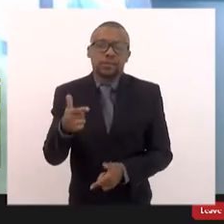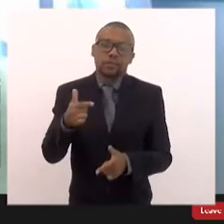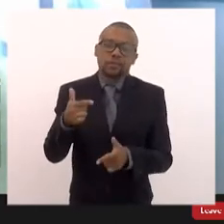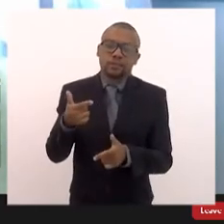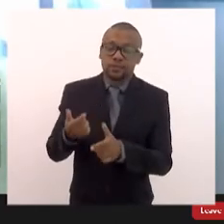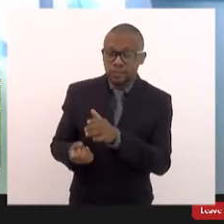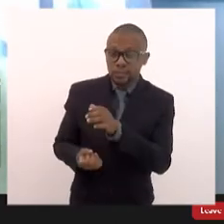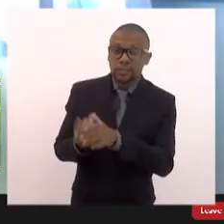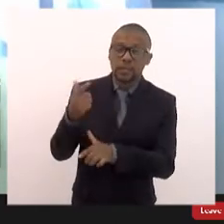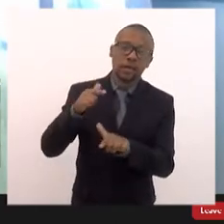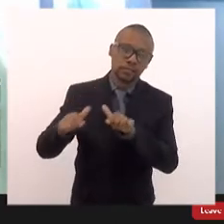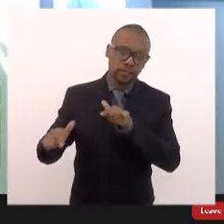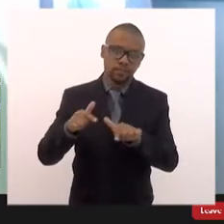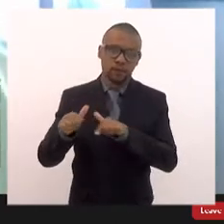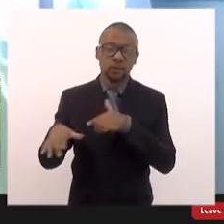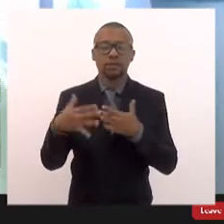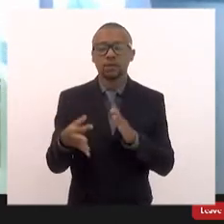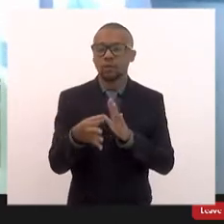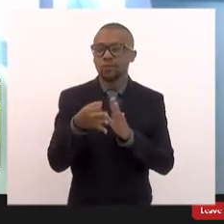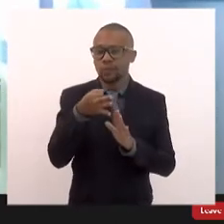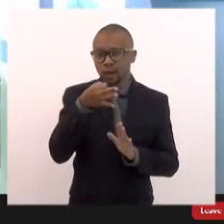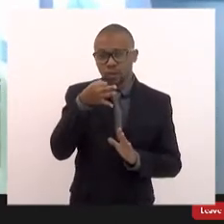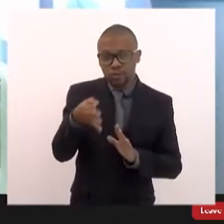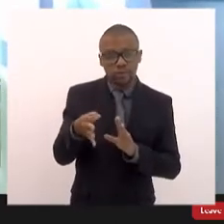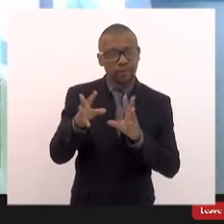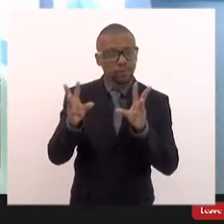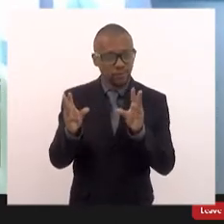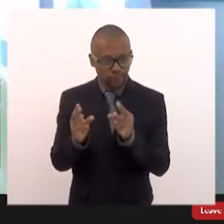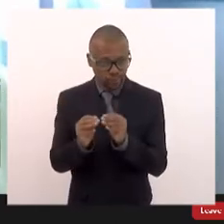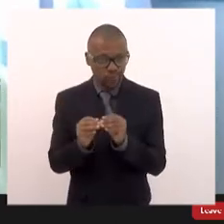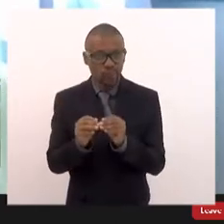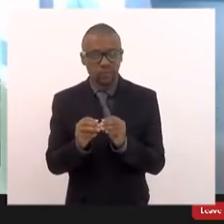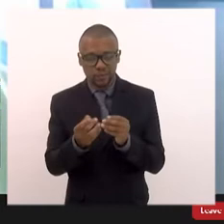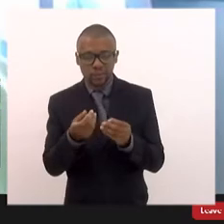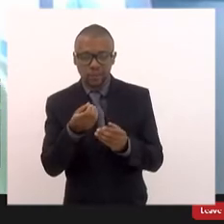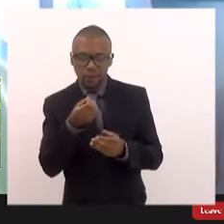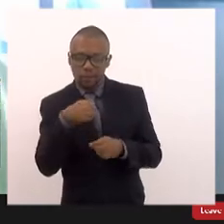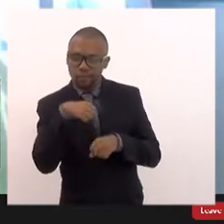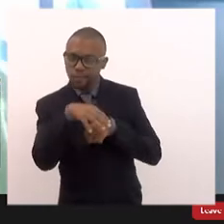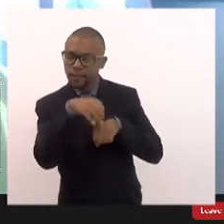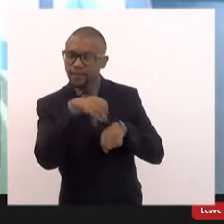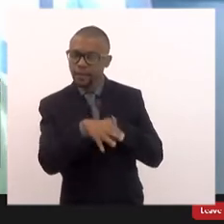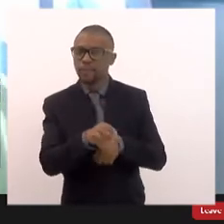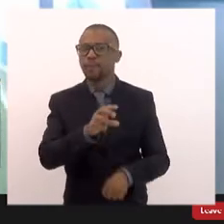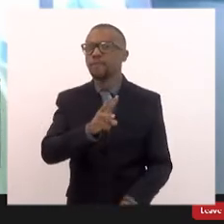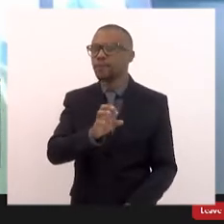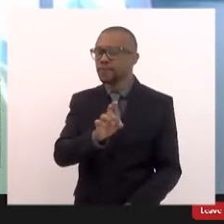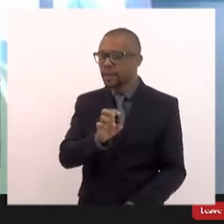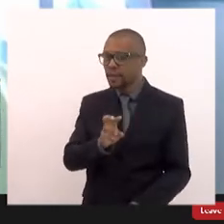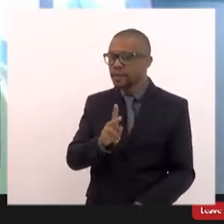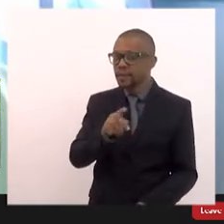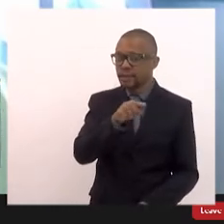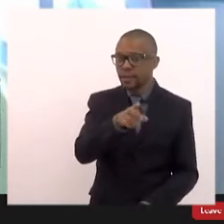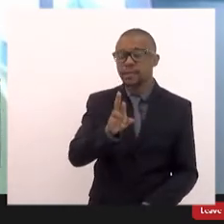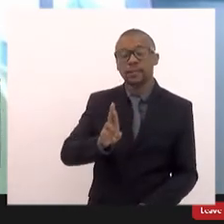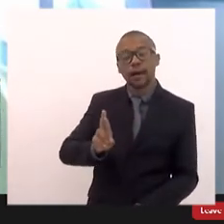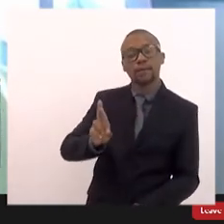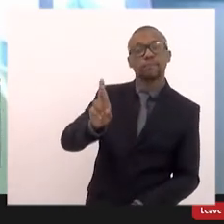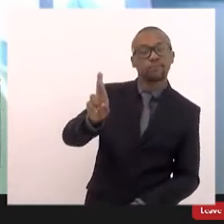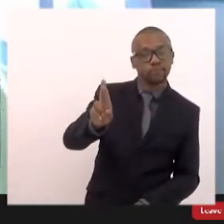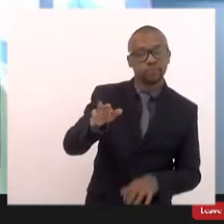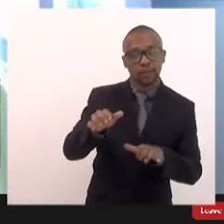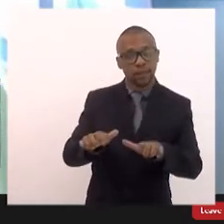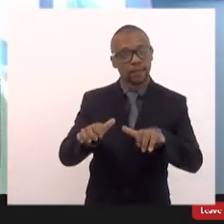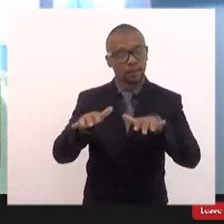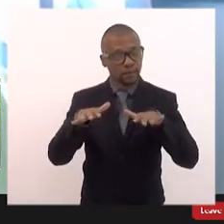que eu dei para o Valdec, que também preside à frente, portanto, co-preside essa audiência pública